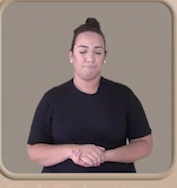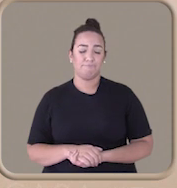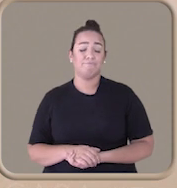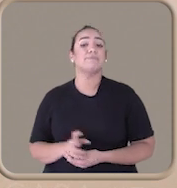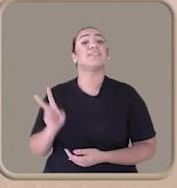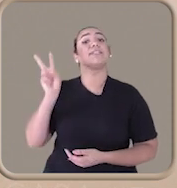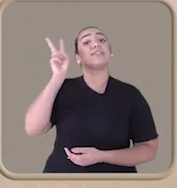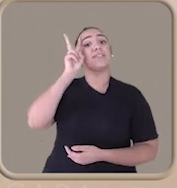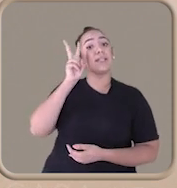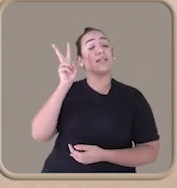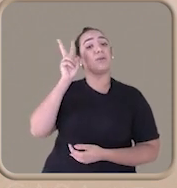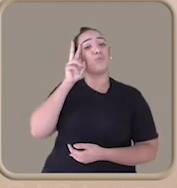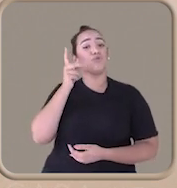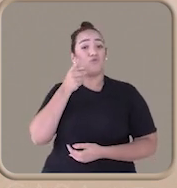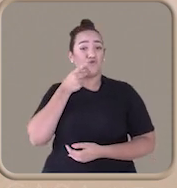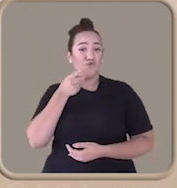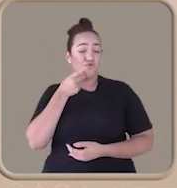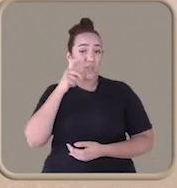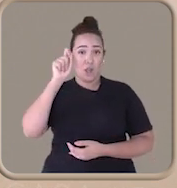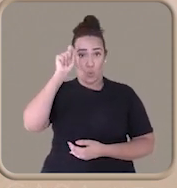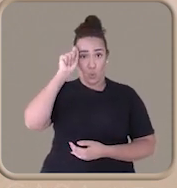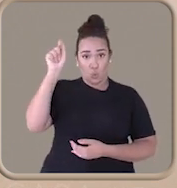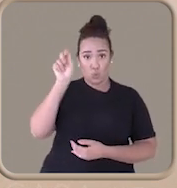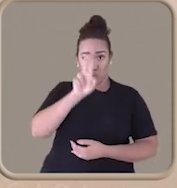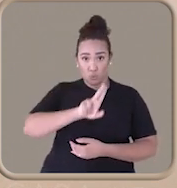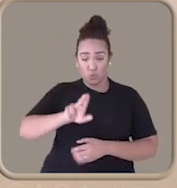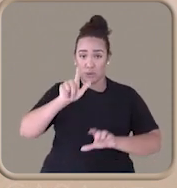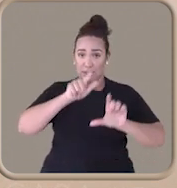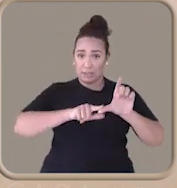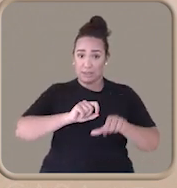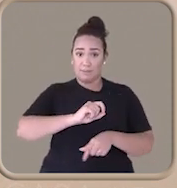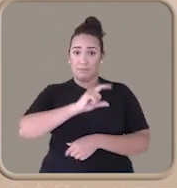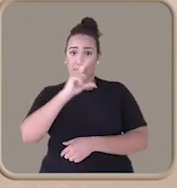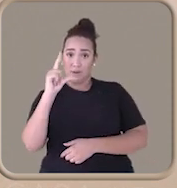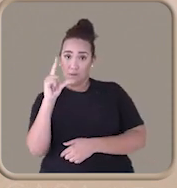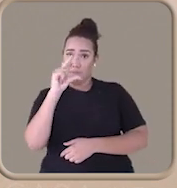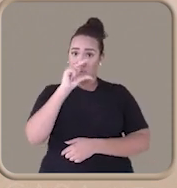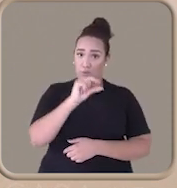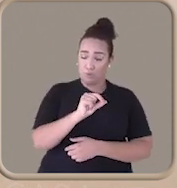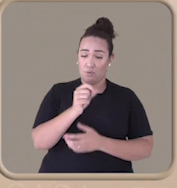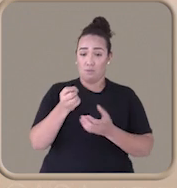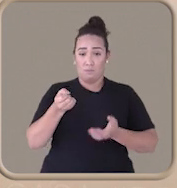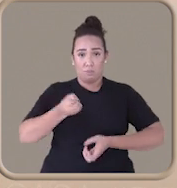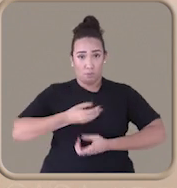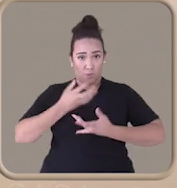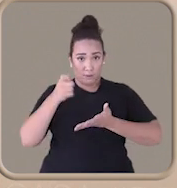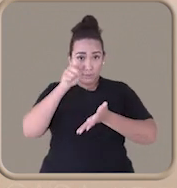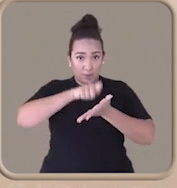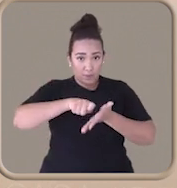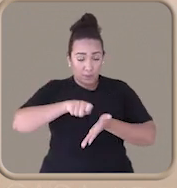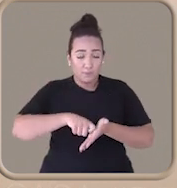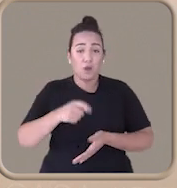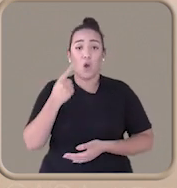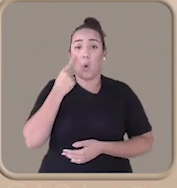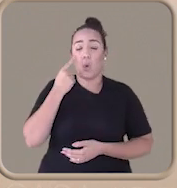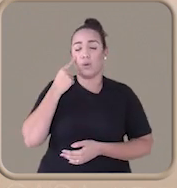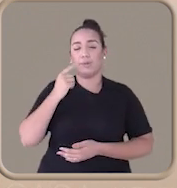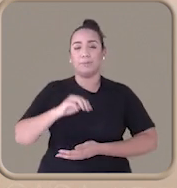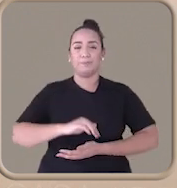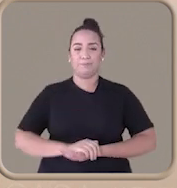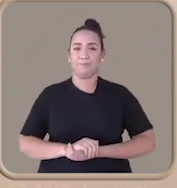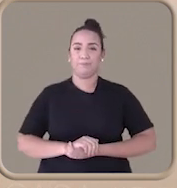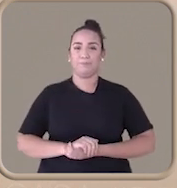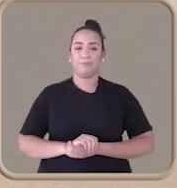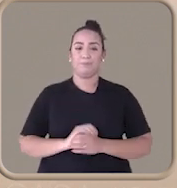Lembra que eu disse que o autor utilizou letras maiúsculas e minúsculas para escrever esse poema? Vamos ver? A primeira parte